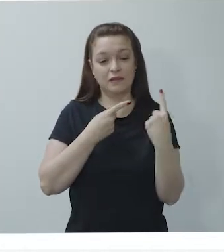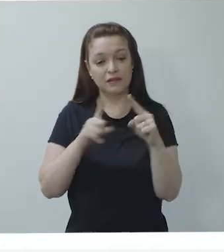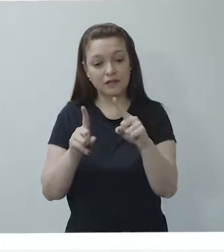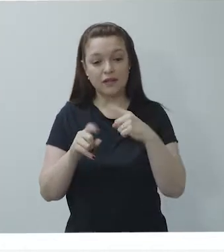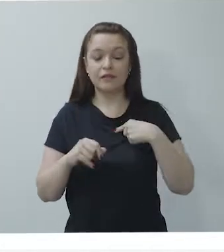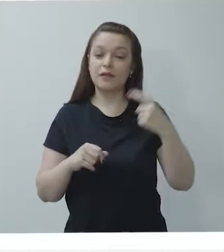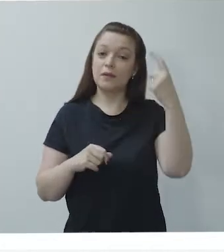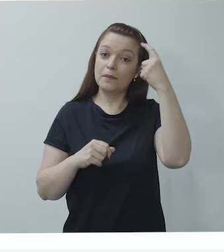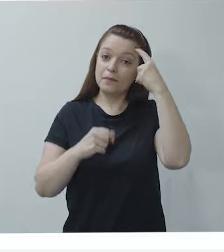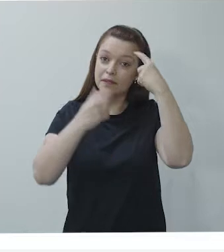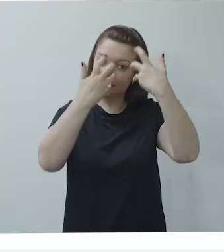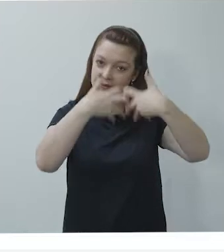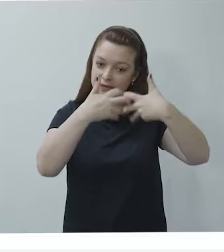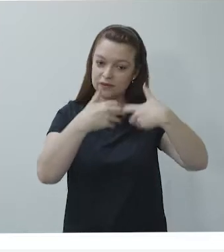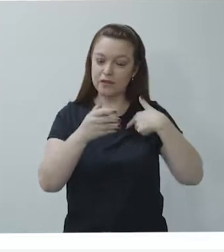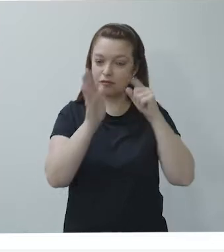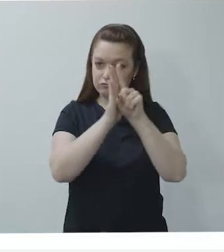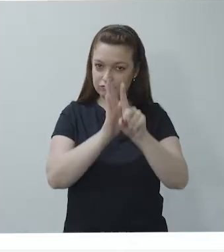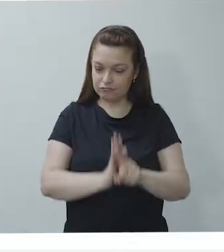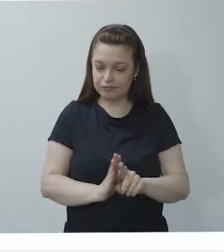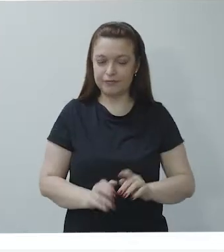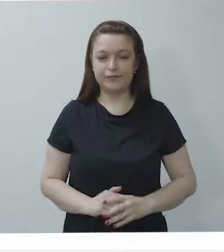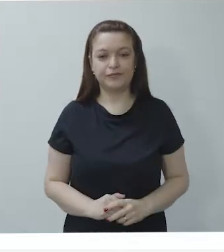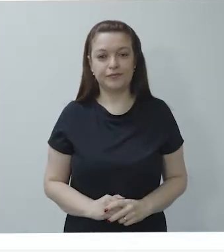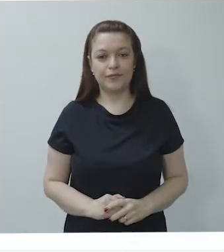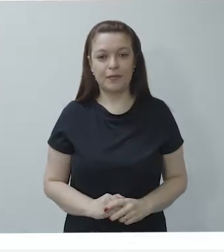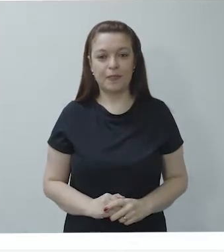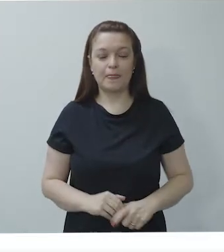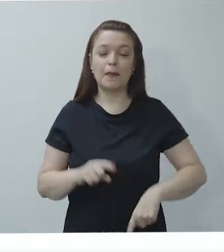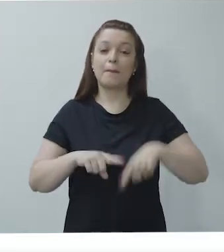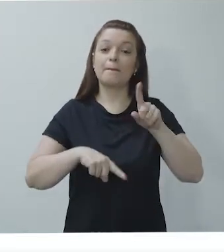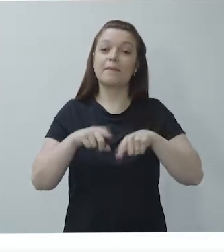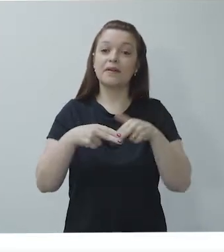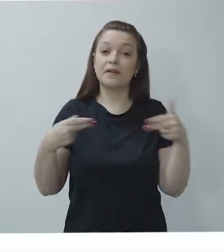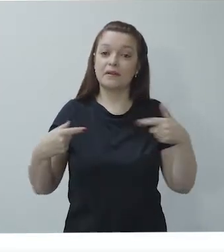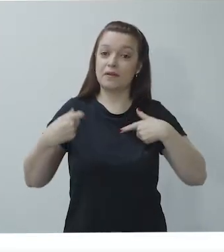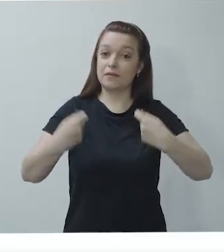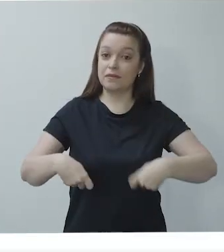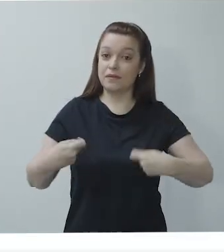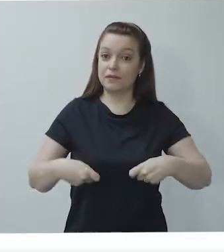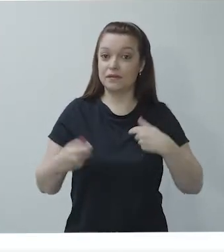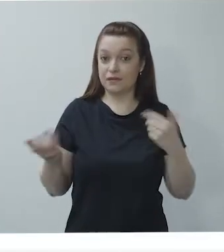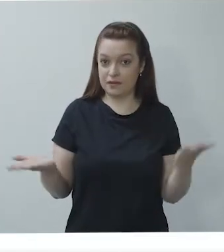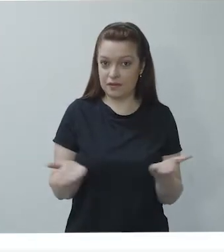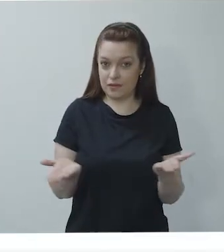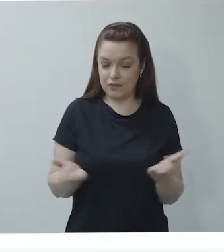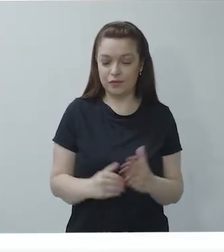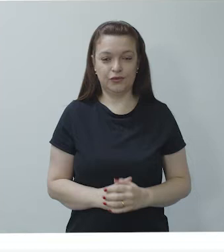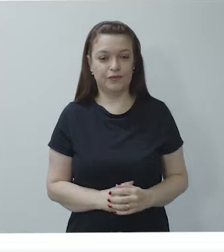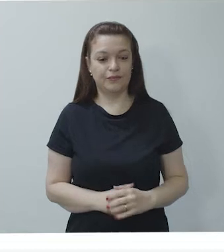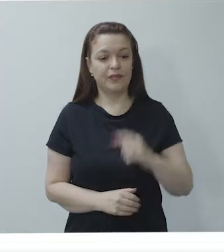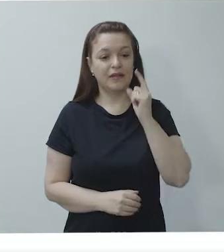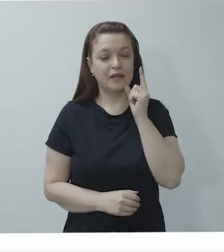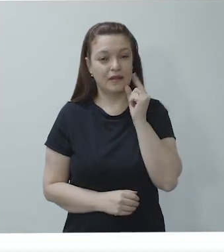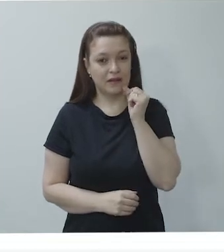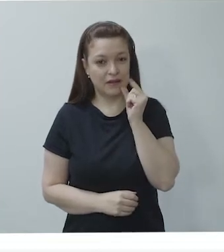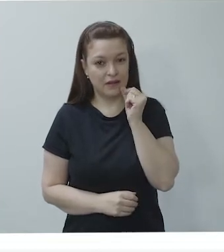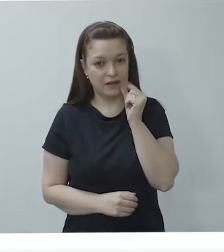os desafios, pensando com lógica e o quiz. Materiais que vamos precisar para a aula de